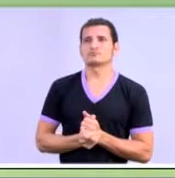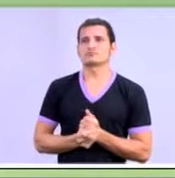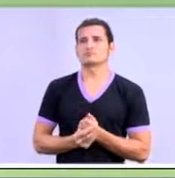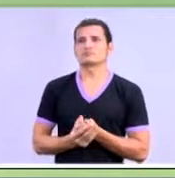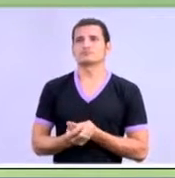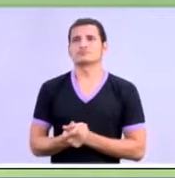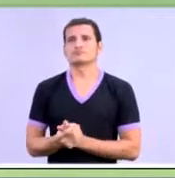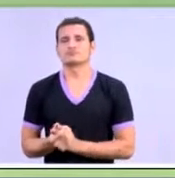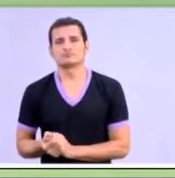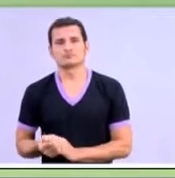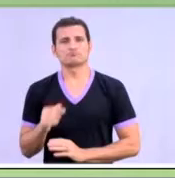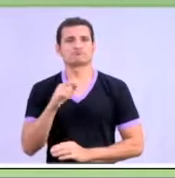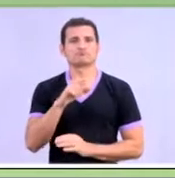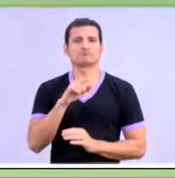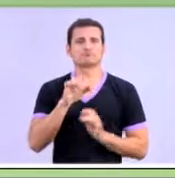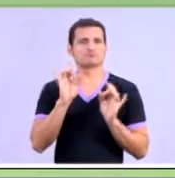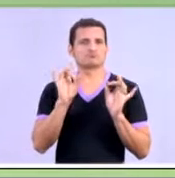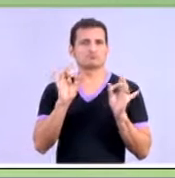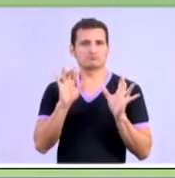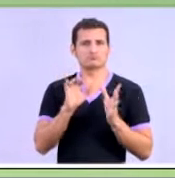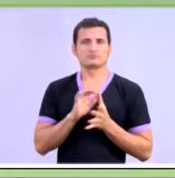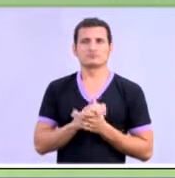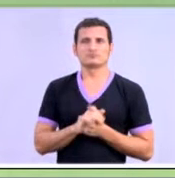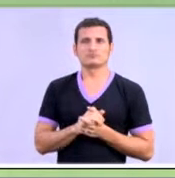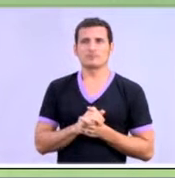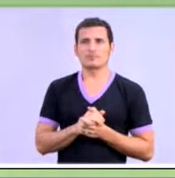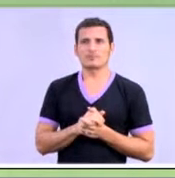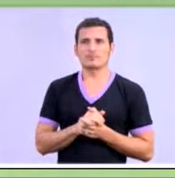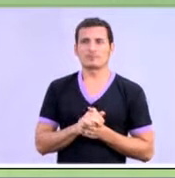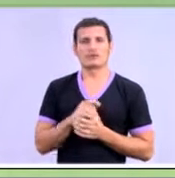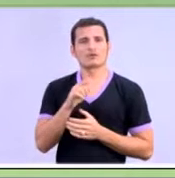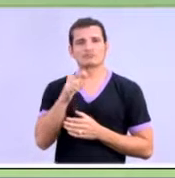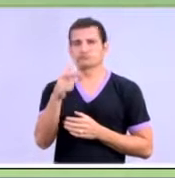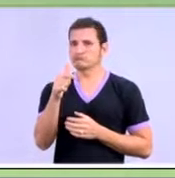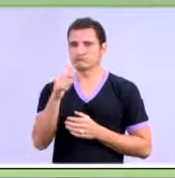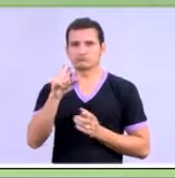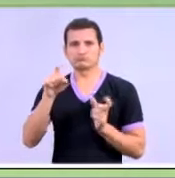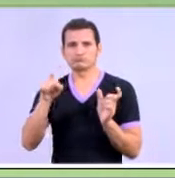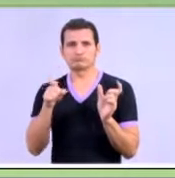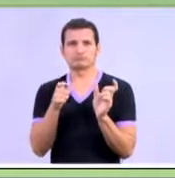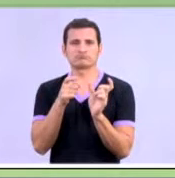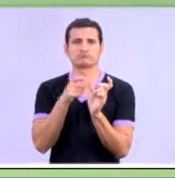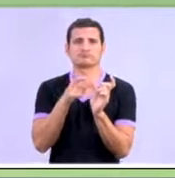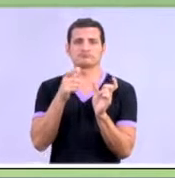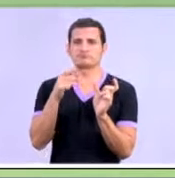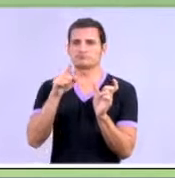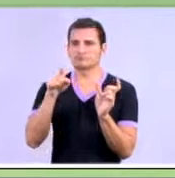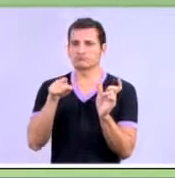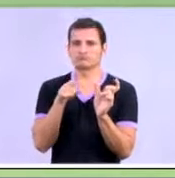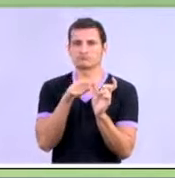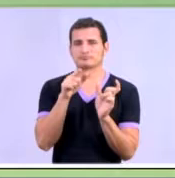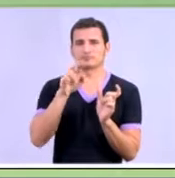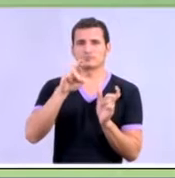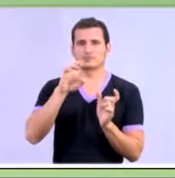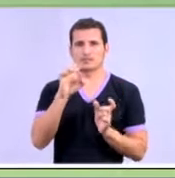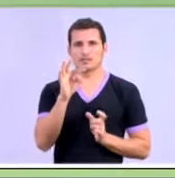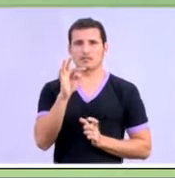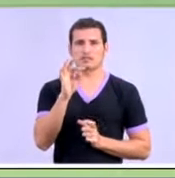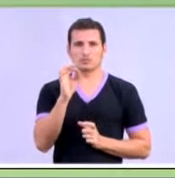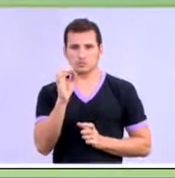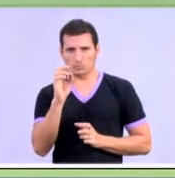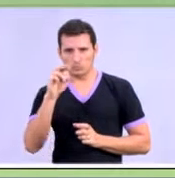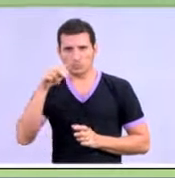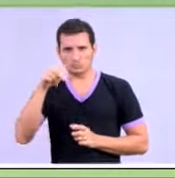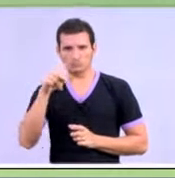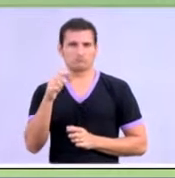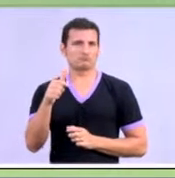Ele é tão especial que, além de ter o mesmo nome da classe, ele não tem tipo de retorno. Nem void, nem void. O construtor não